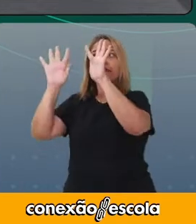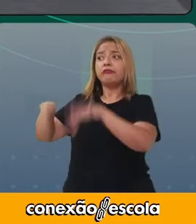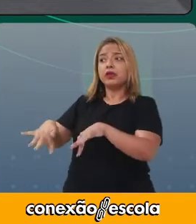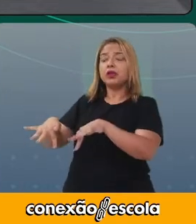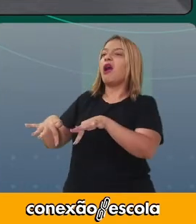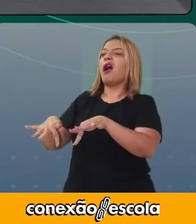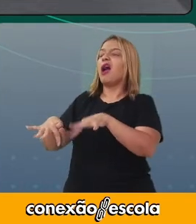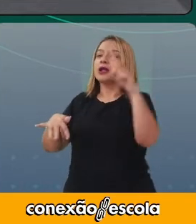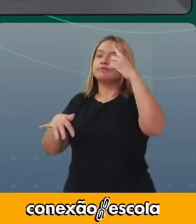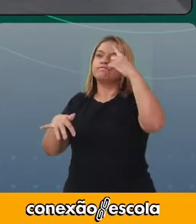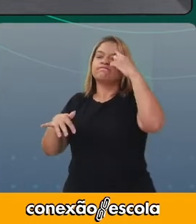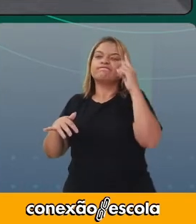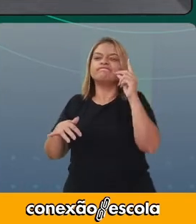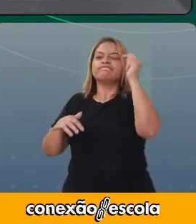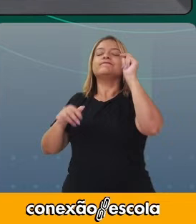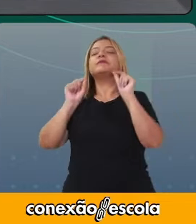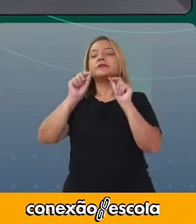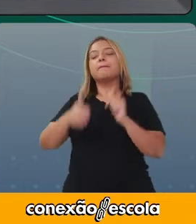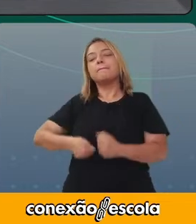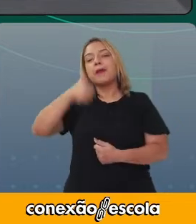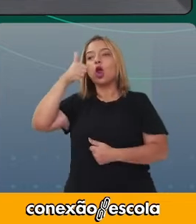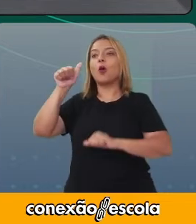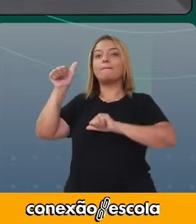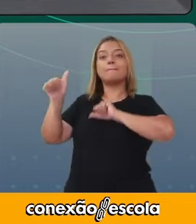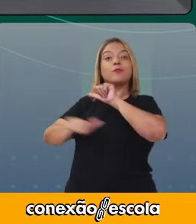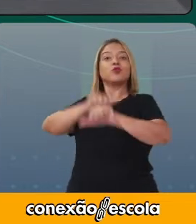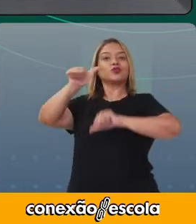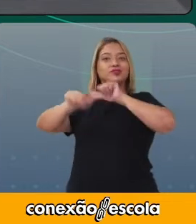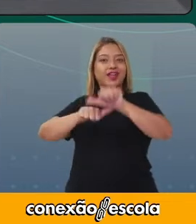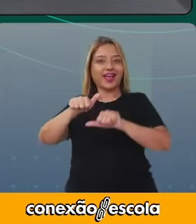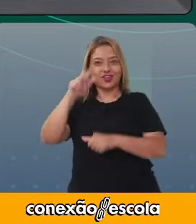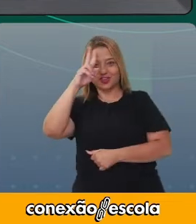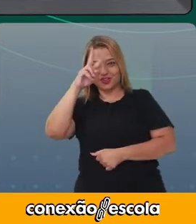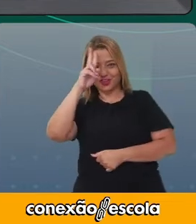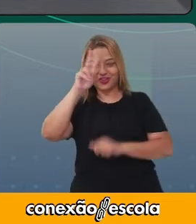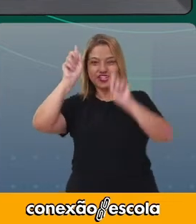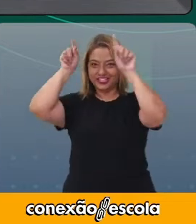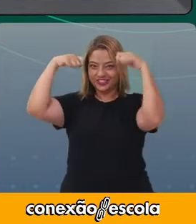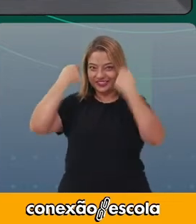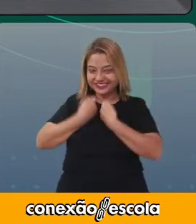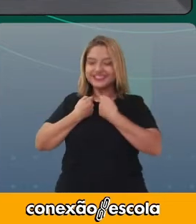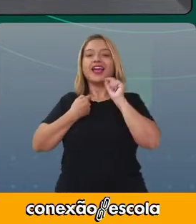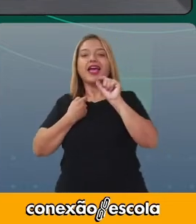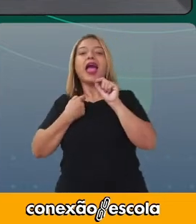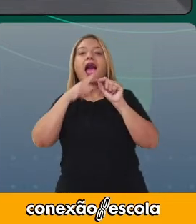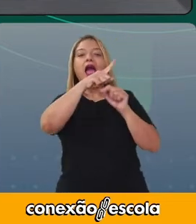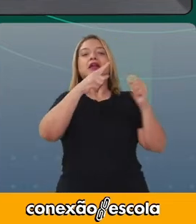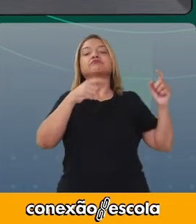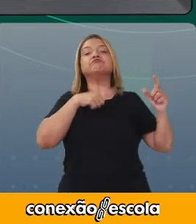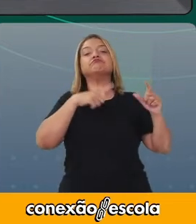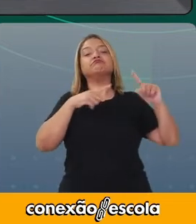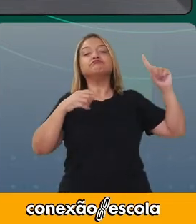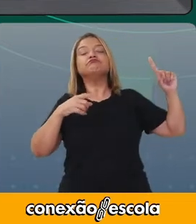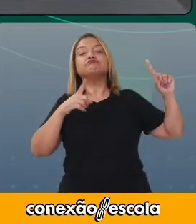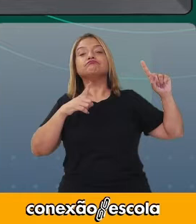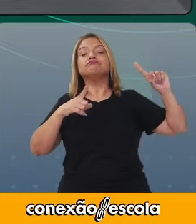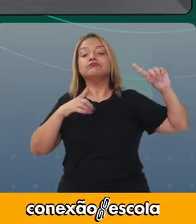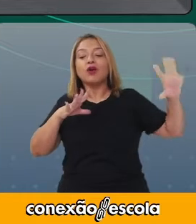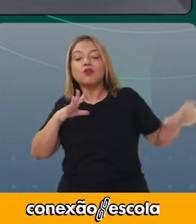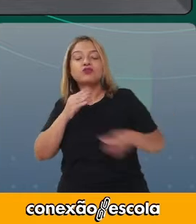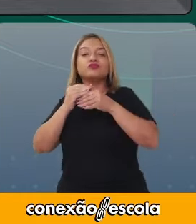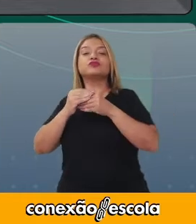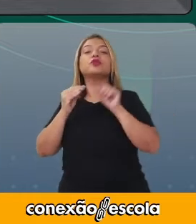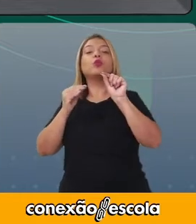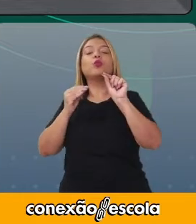diferente. Foi aí que eles colocaram o caçador na história do Chapeuzinho Vermelho. Então os